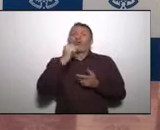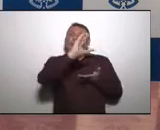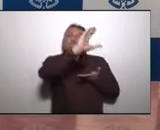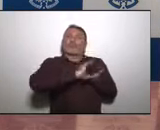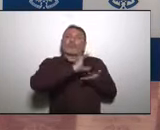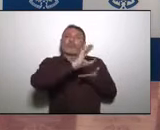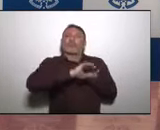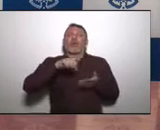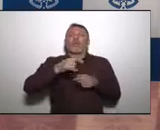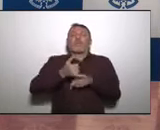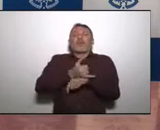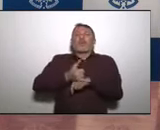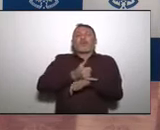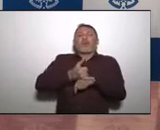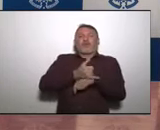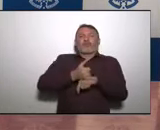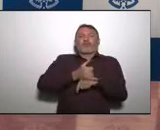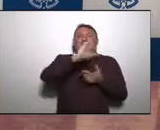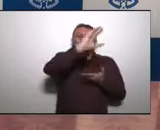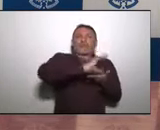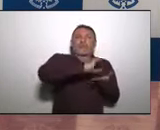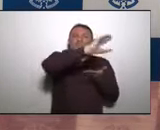participação especial.